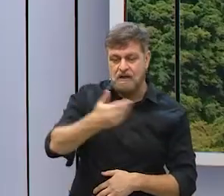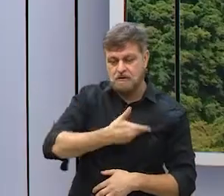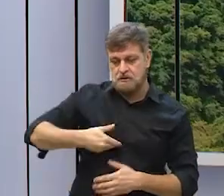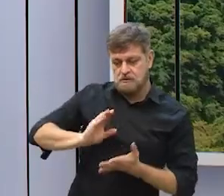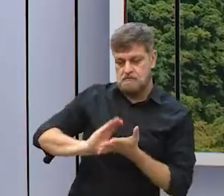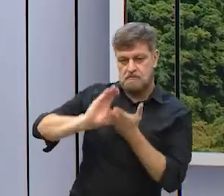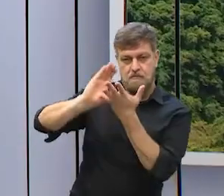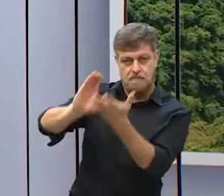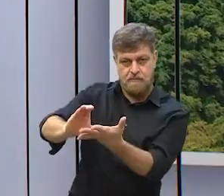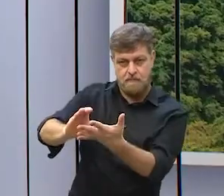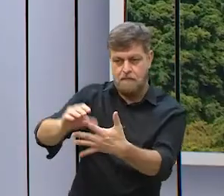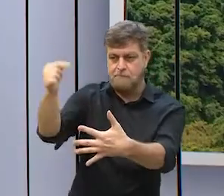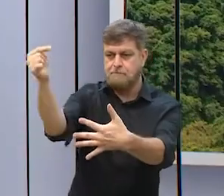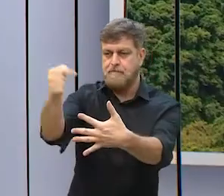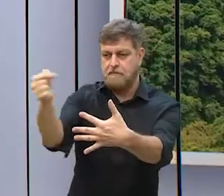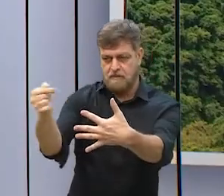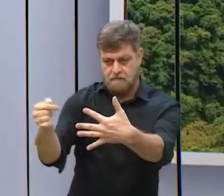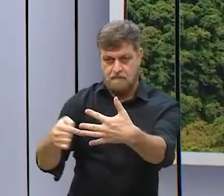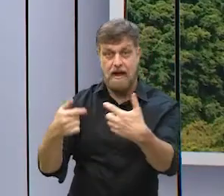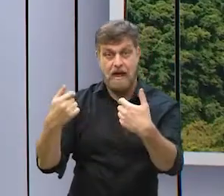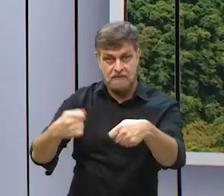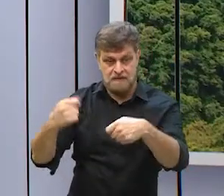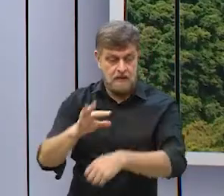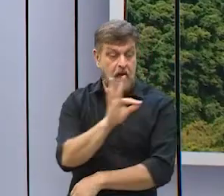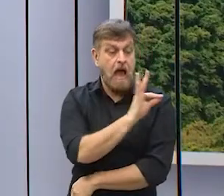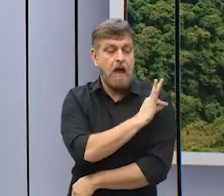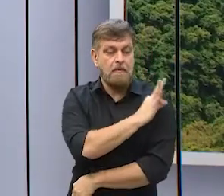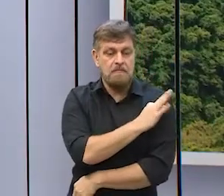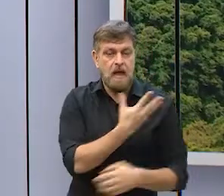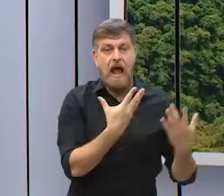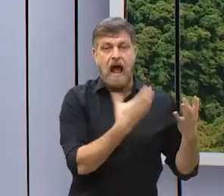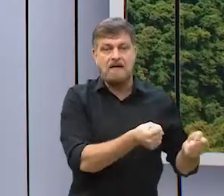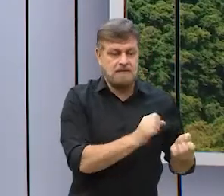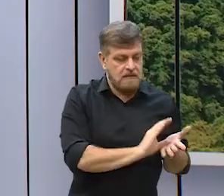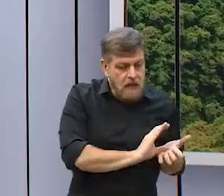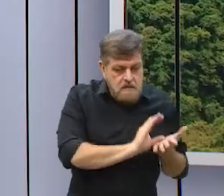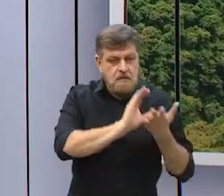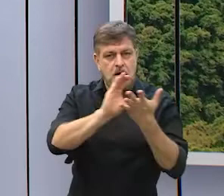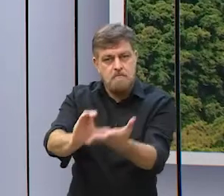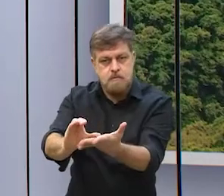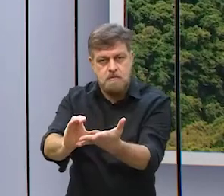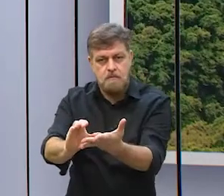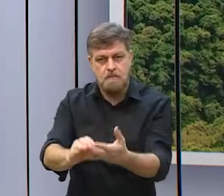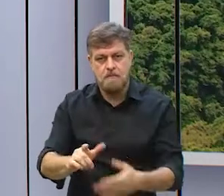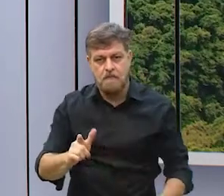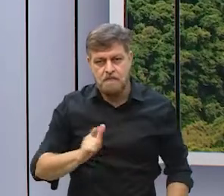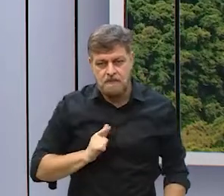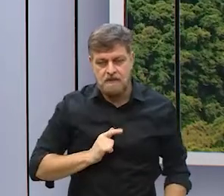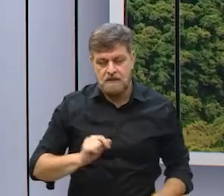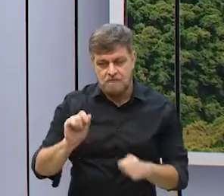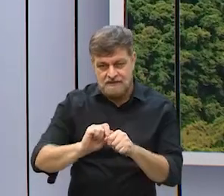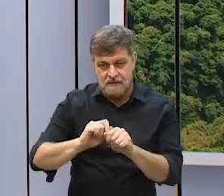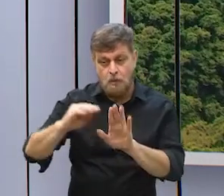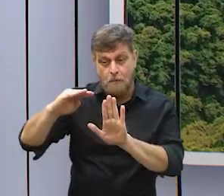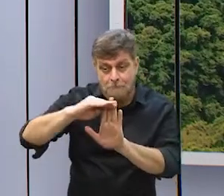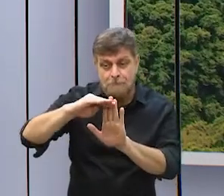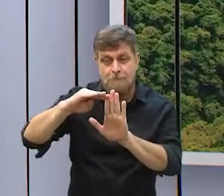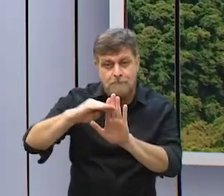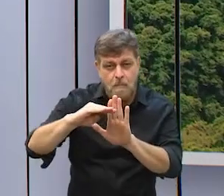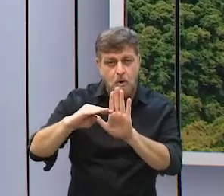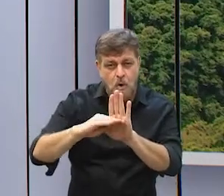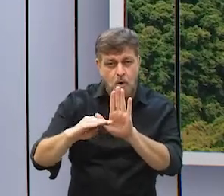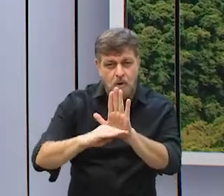elenca estas prioridades, tá certo? E o poder público vai investindo de forma organizada com um programa mesmo,